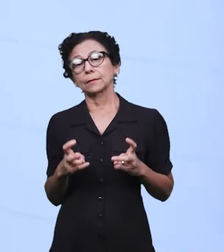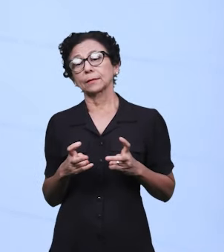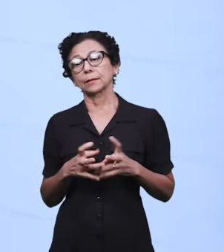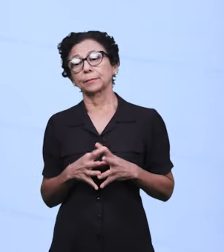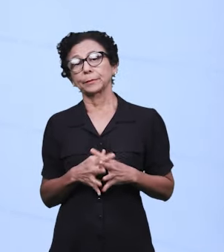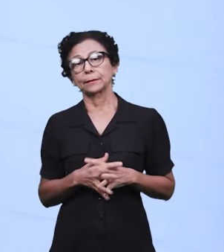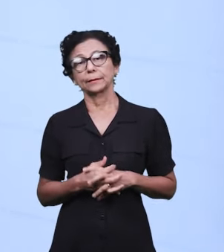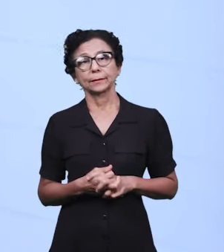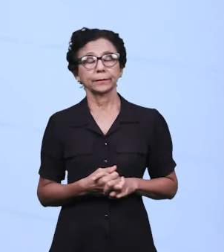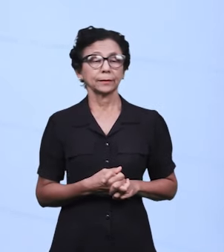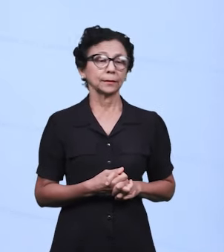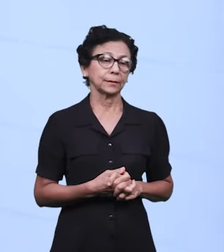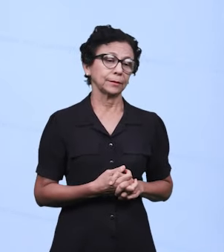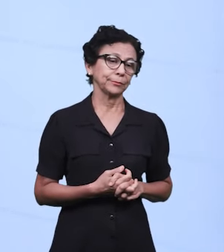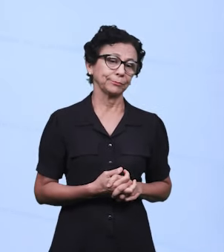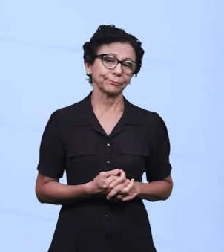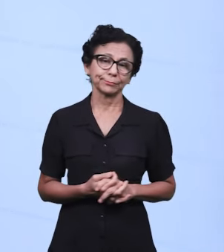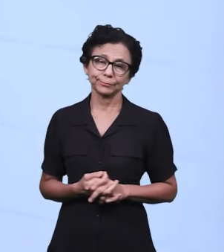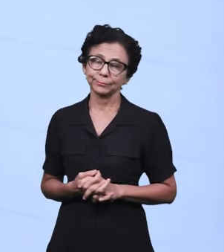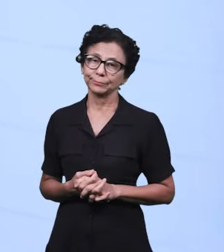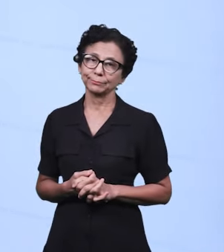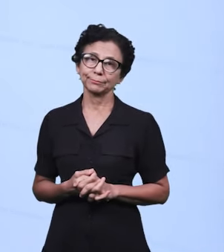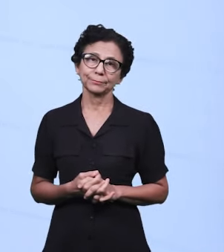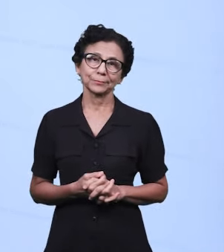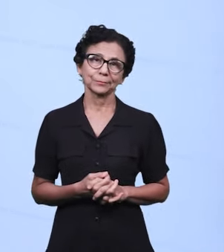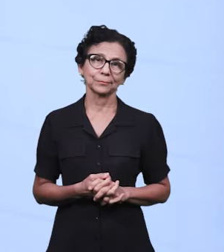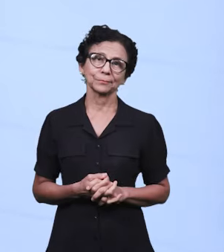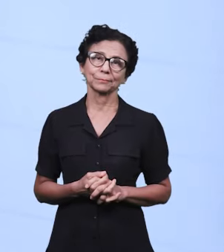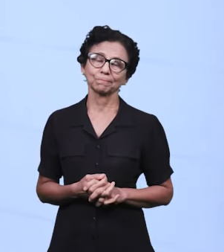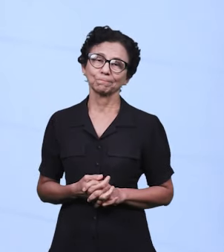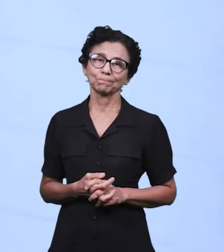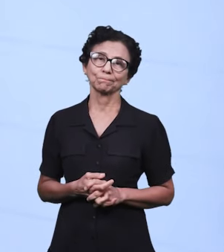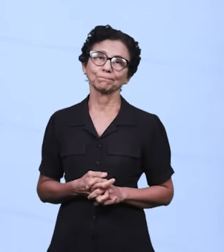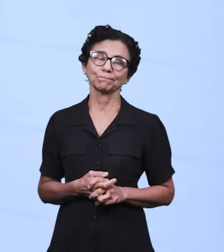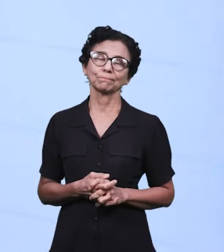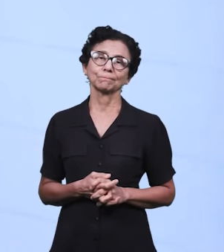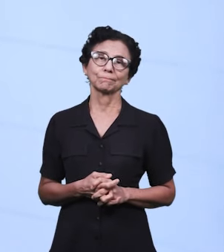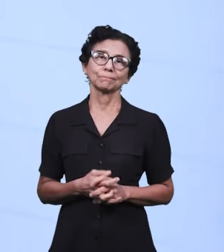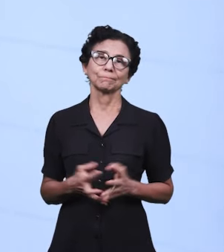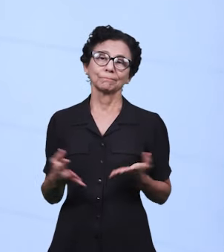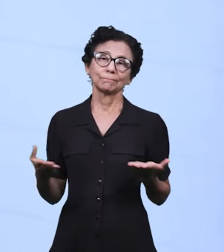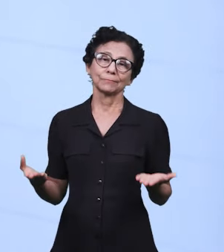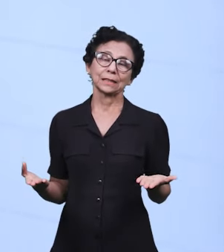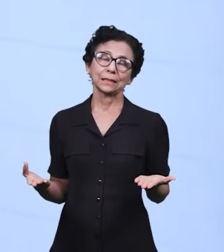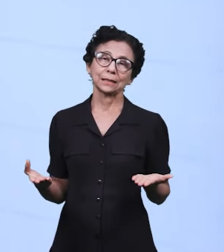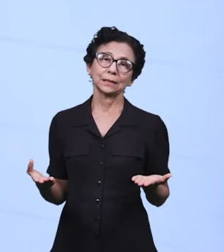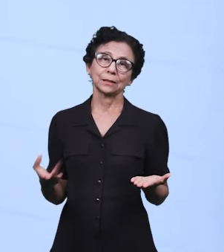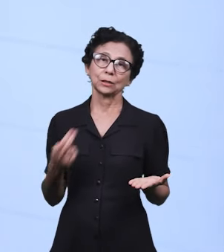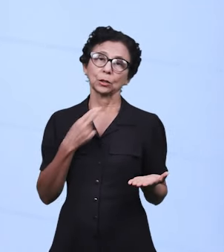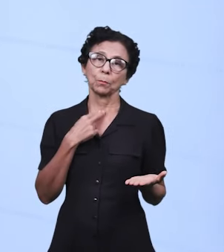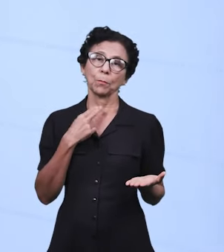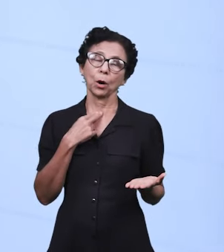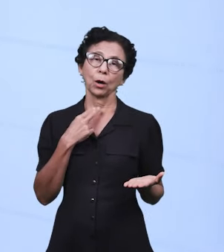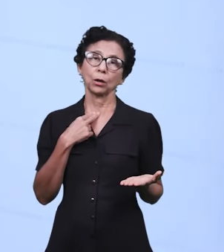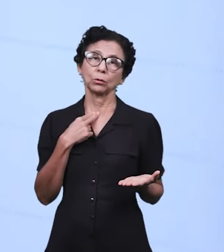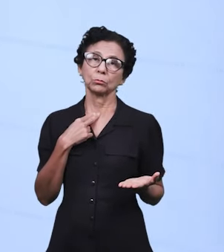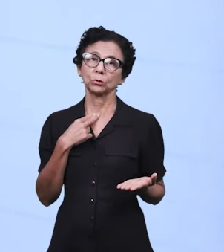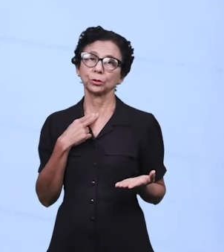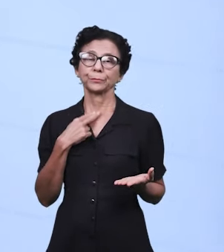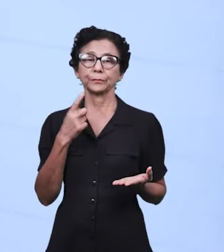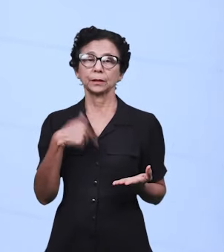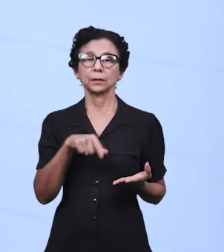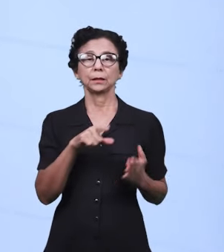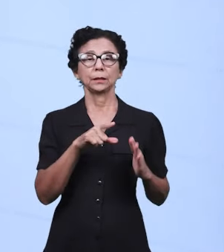acontece com muita frequência, ele então tem as ferramentas, né, que